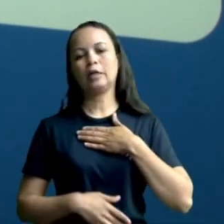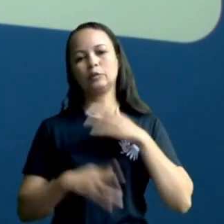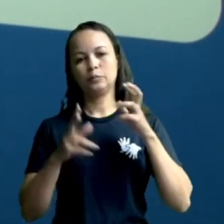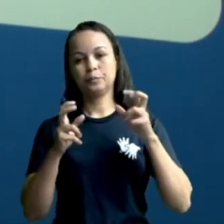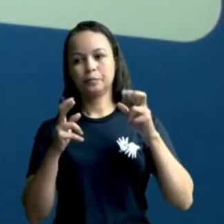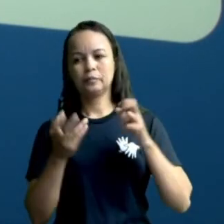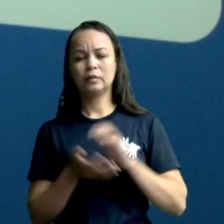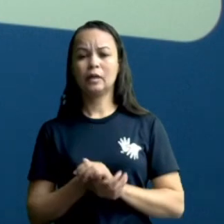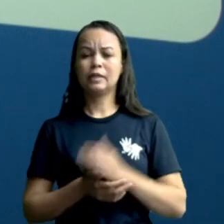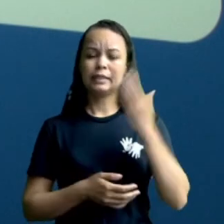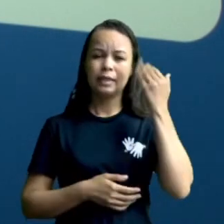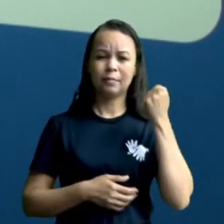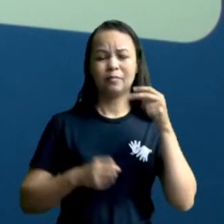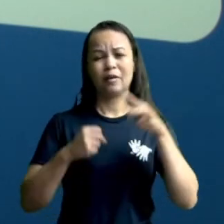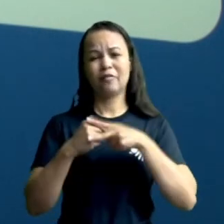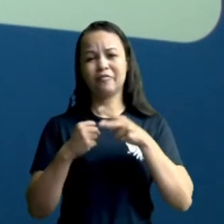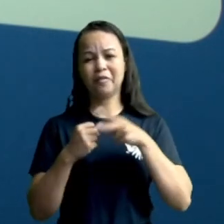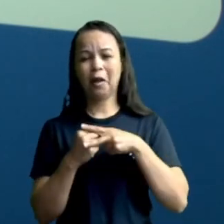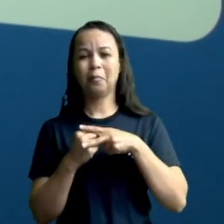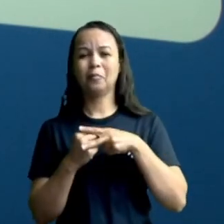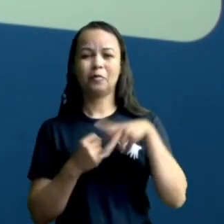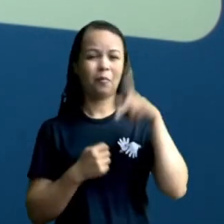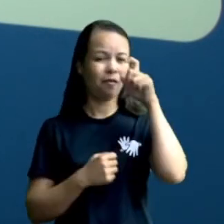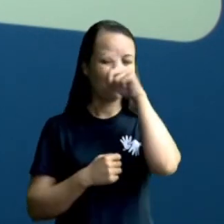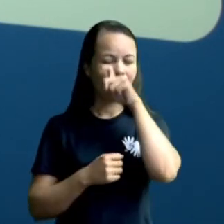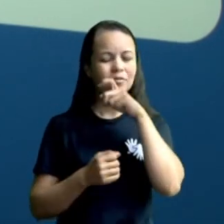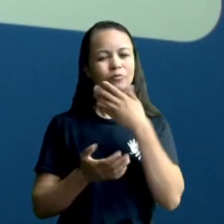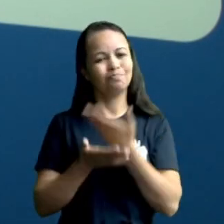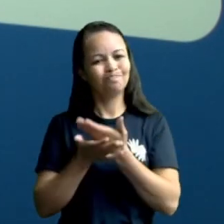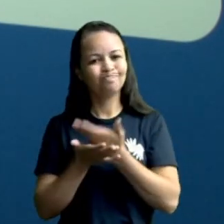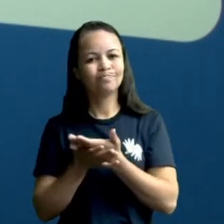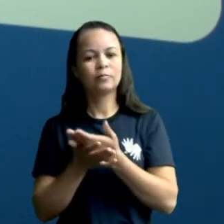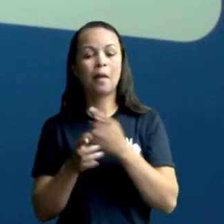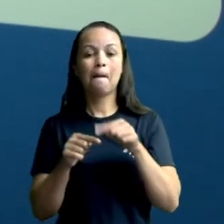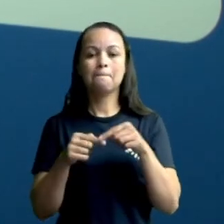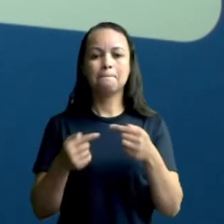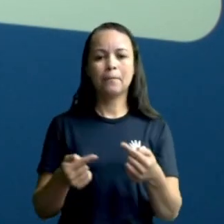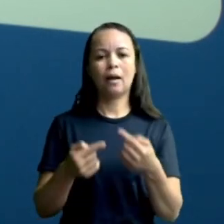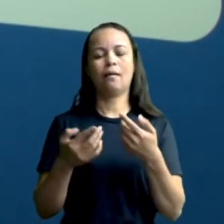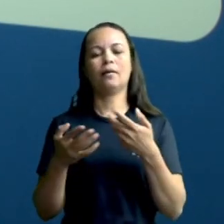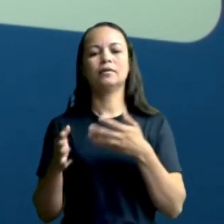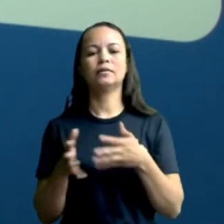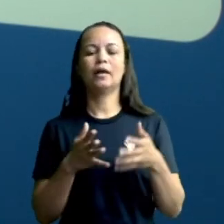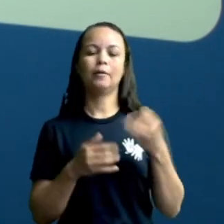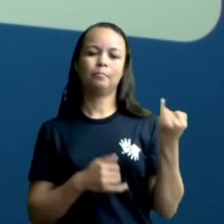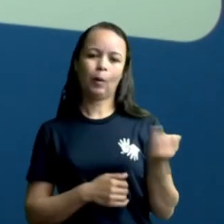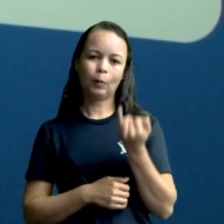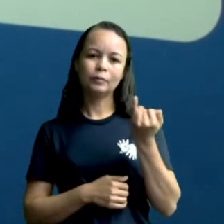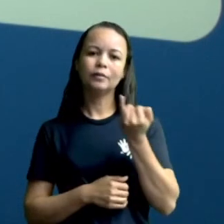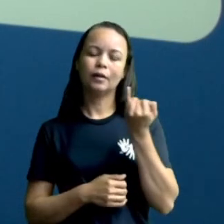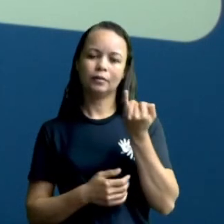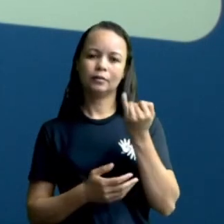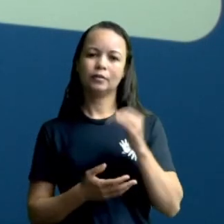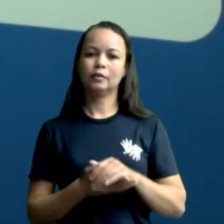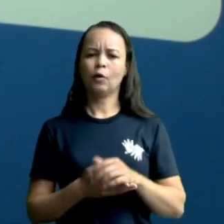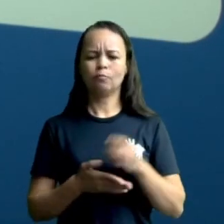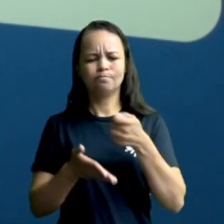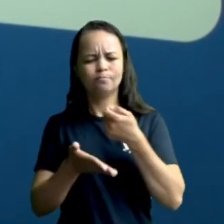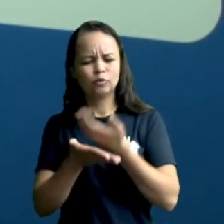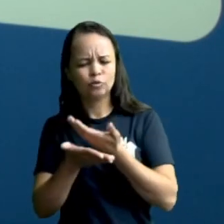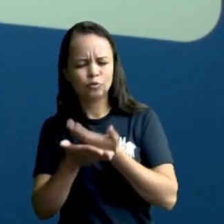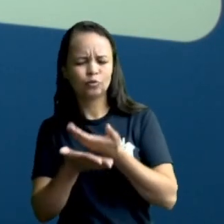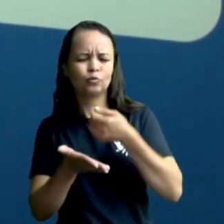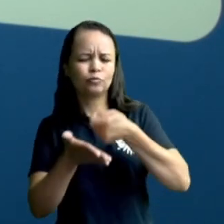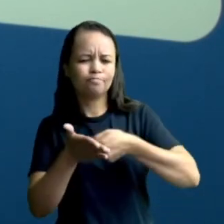que verbos não é um assunto muito fácil da gente estudar, mas é um assunto muito importante. Então, se